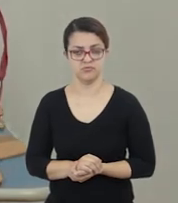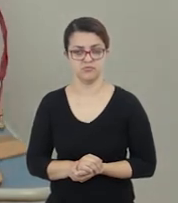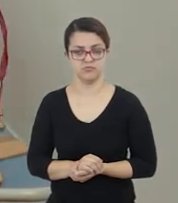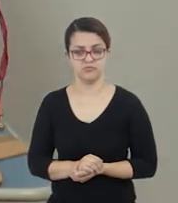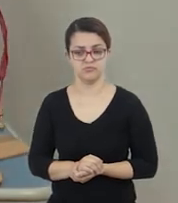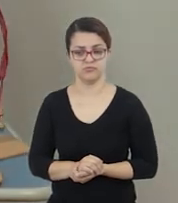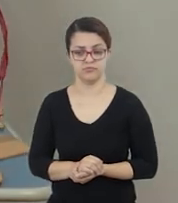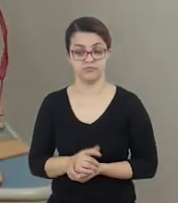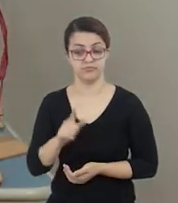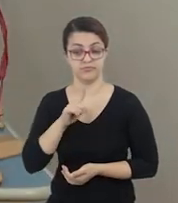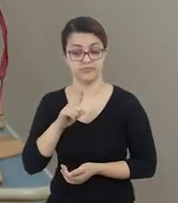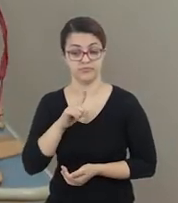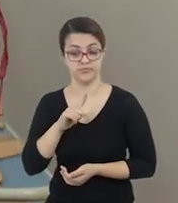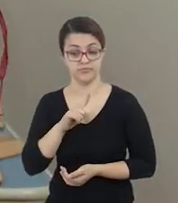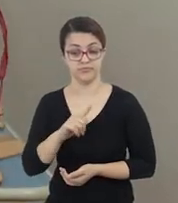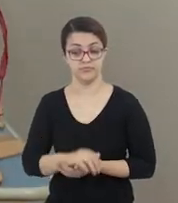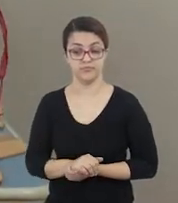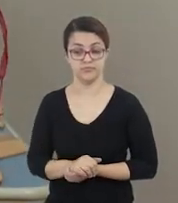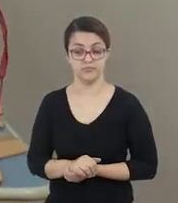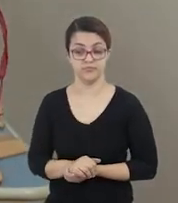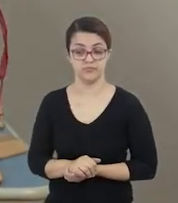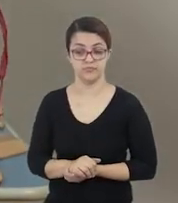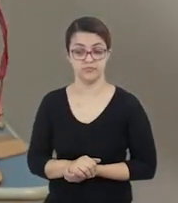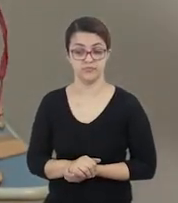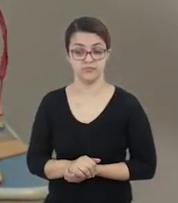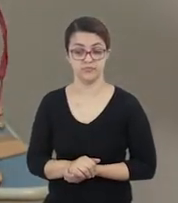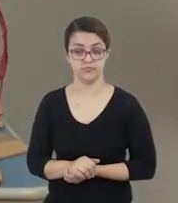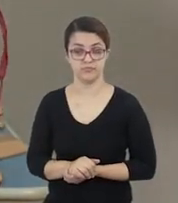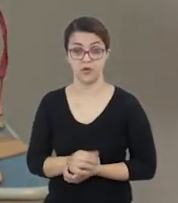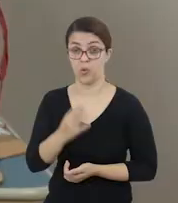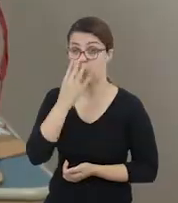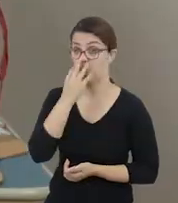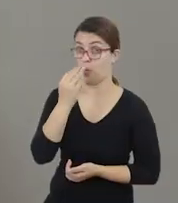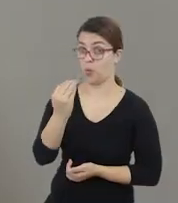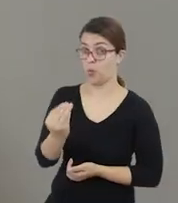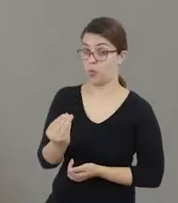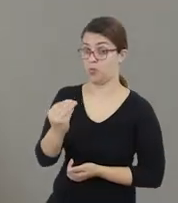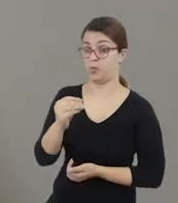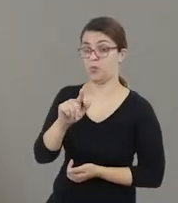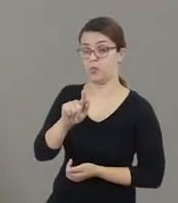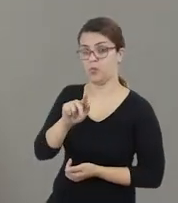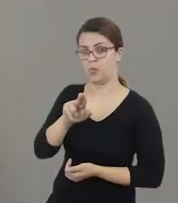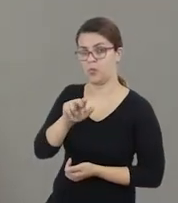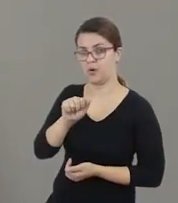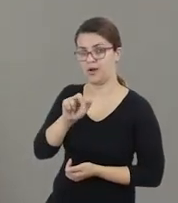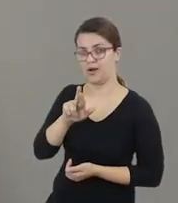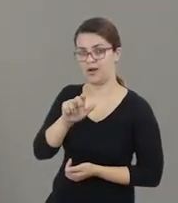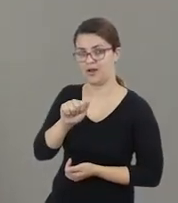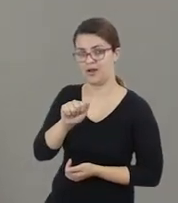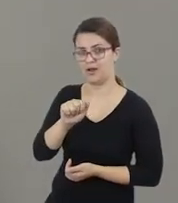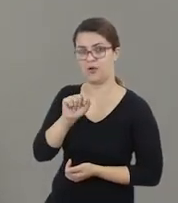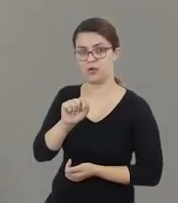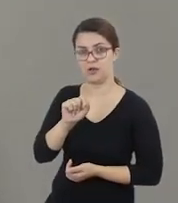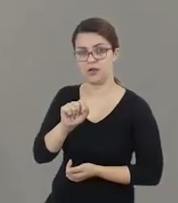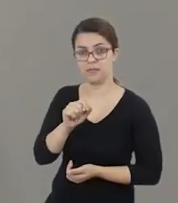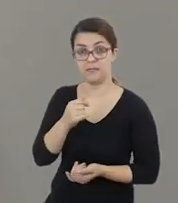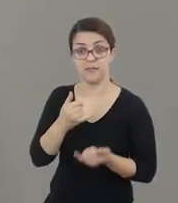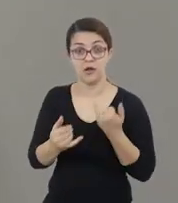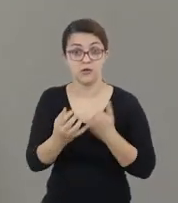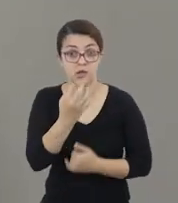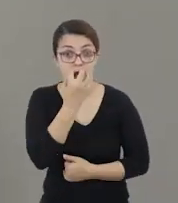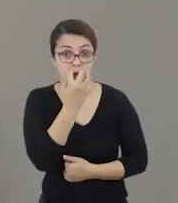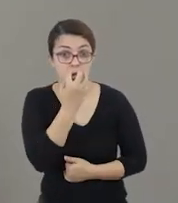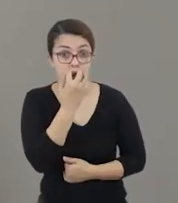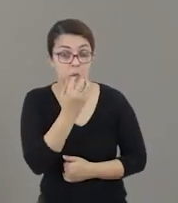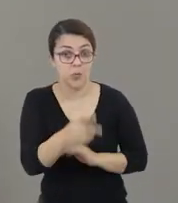pintada. Aí nós temos aqui o lobo-guará. O lobo-guará, ele é uma espécie de um cão, né? Um